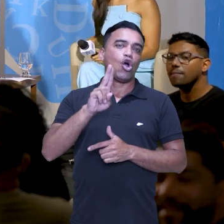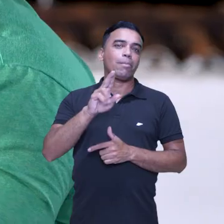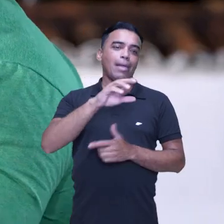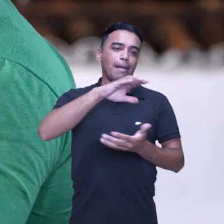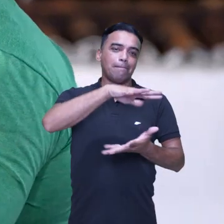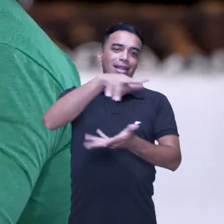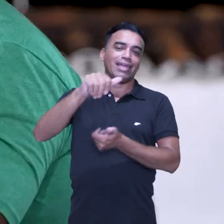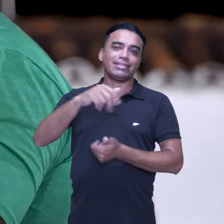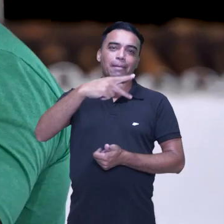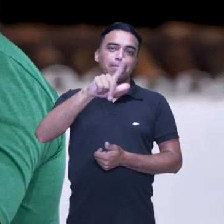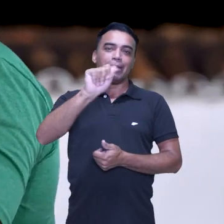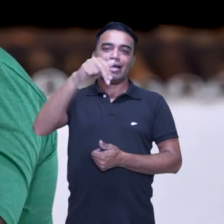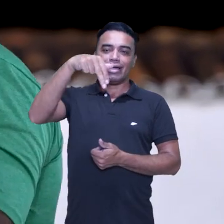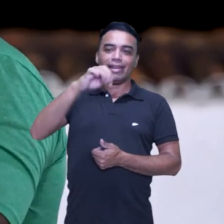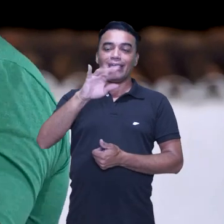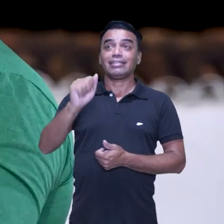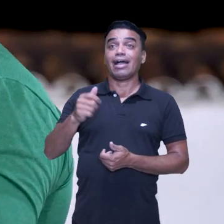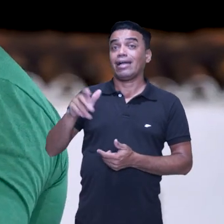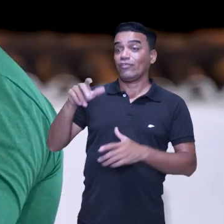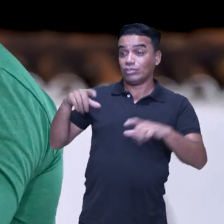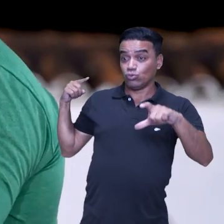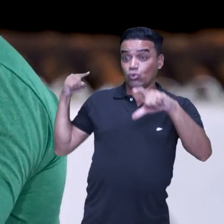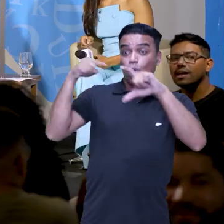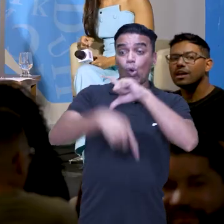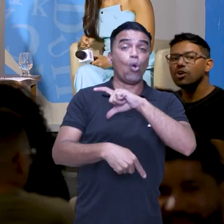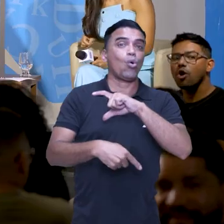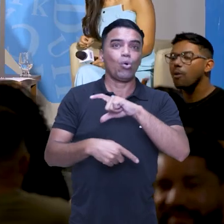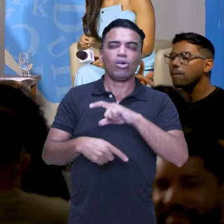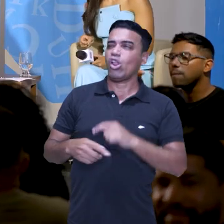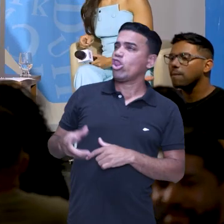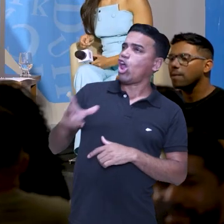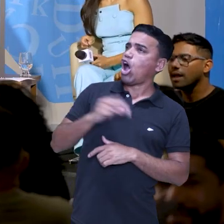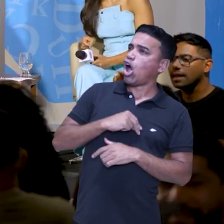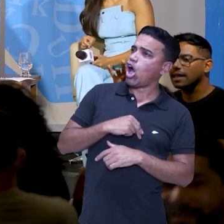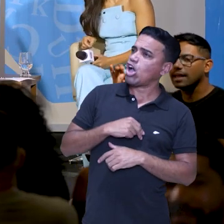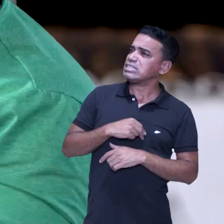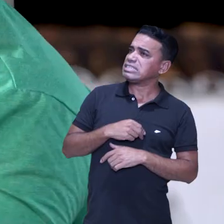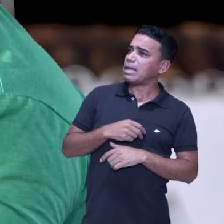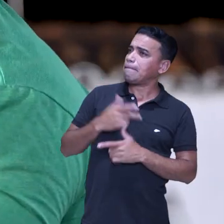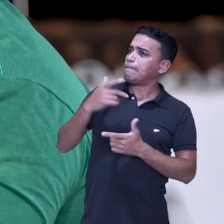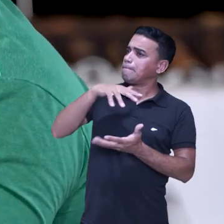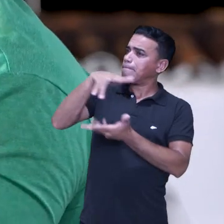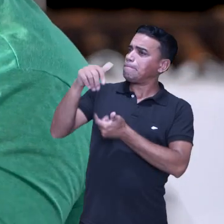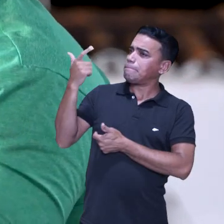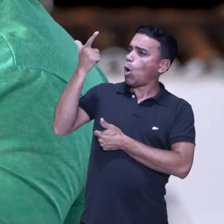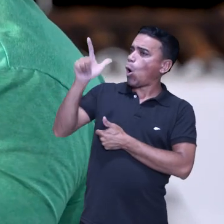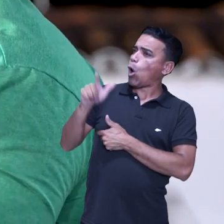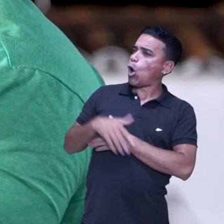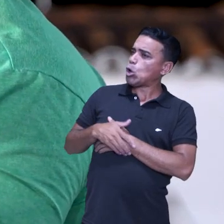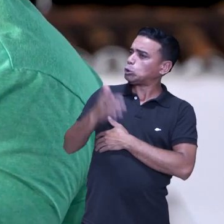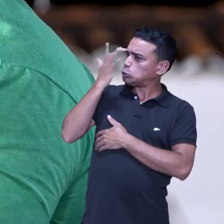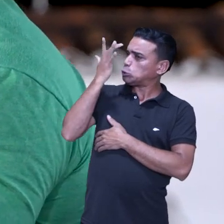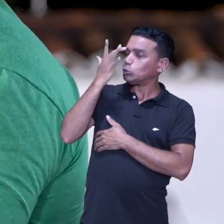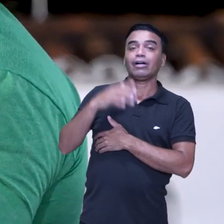eu fiz um gol uma vez, os caras gritou assim, esse gol foi de outro planeta. Aí ficou esse apelido aí que todo mundo conhece. Gente, é um prazer